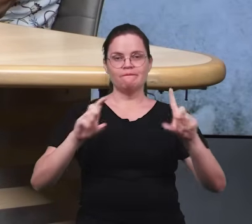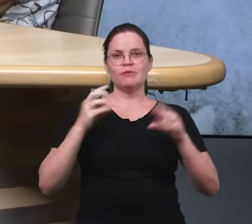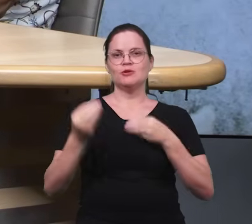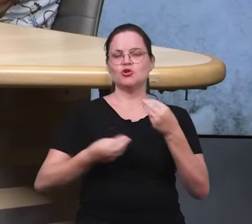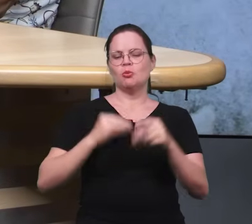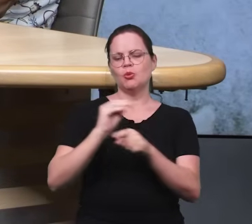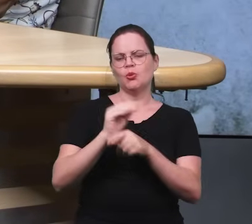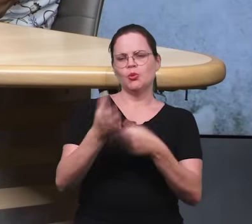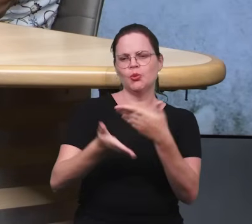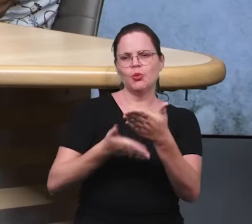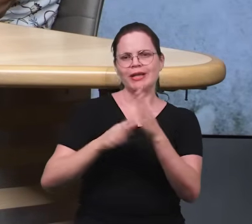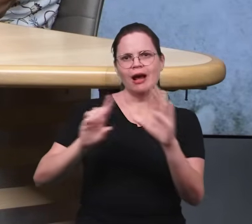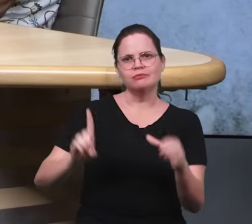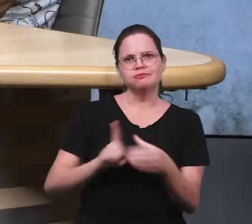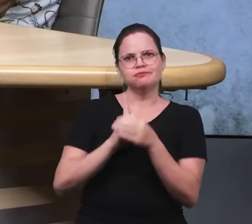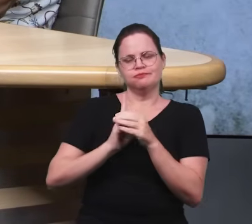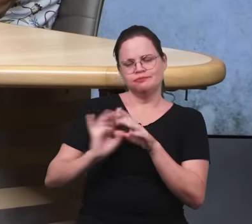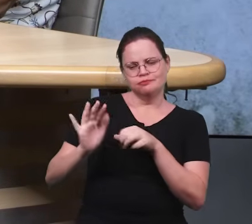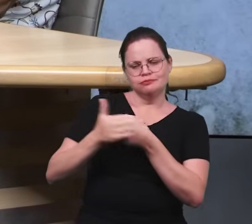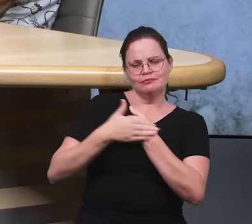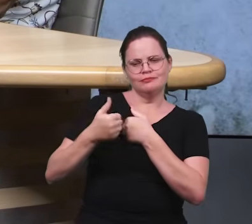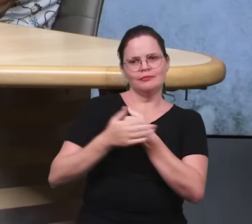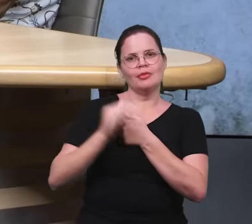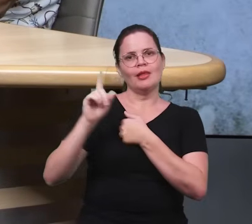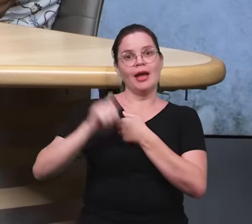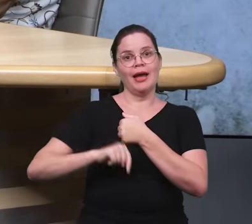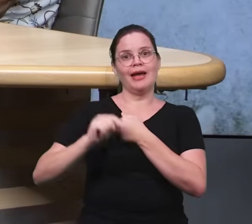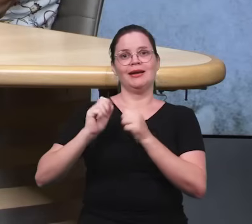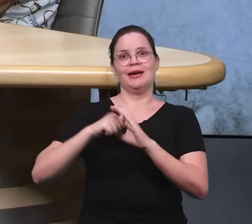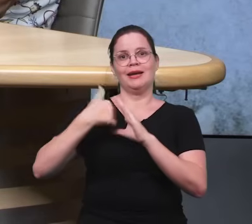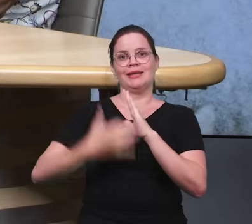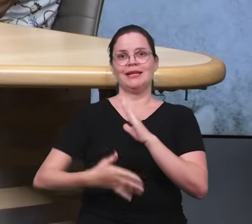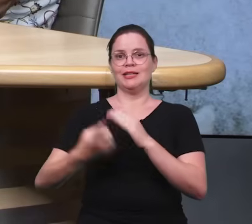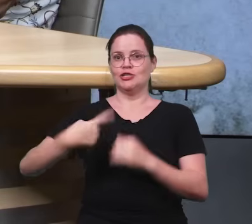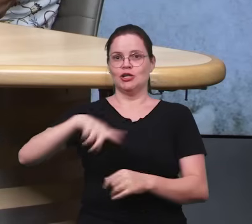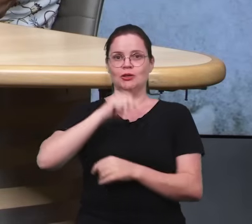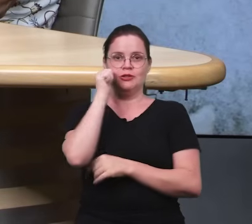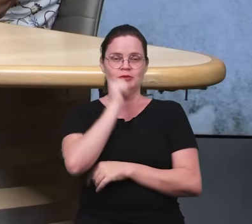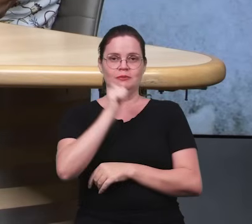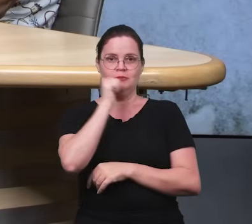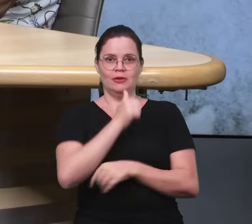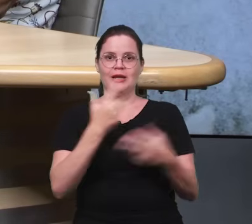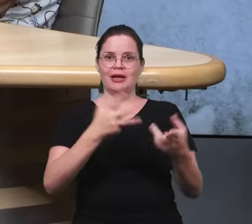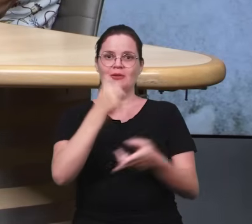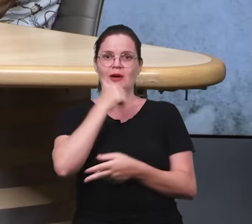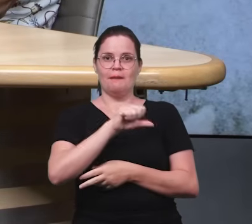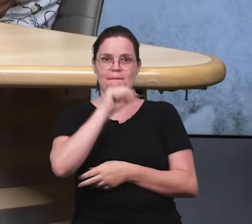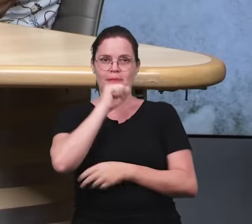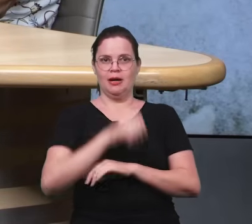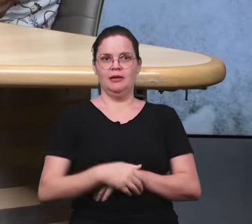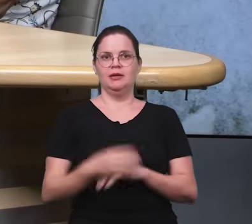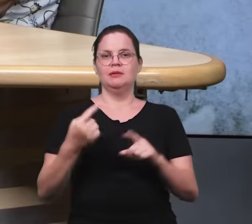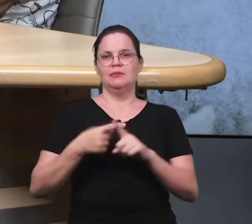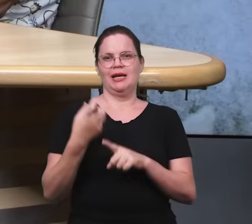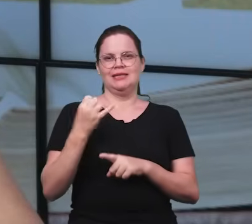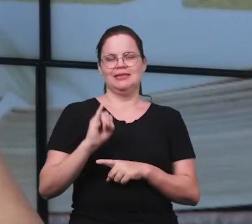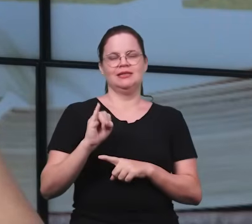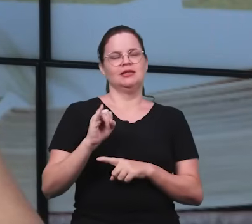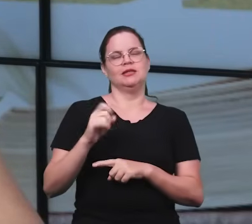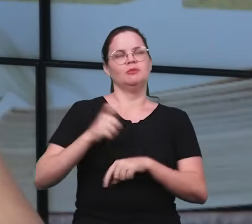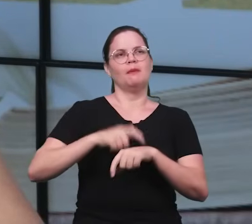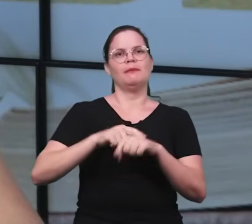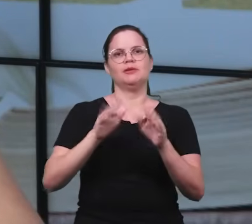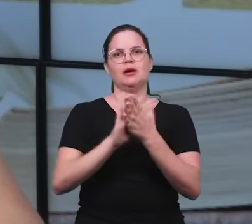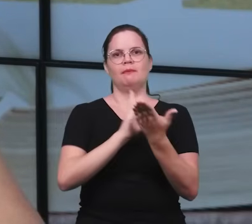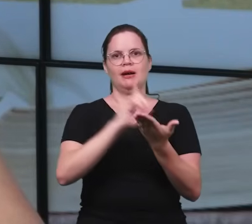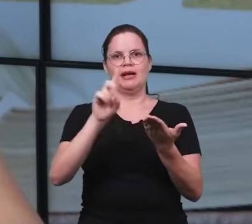essa é uma característica da mulher e até da mãe, né? Porque quando a palavra vai fazer uma comparação do